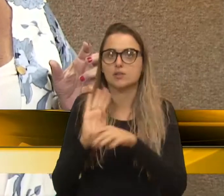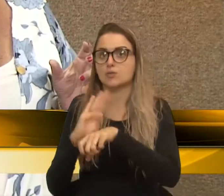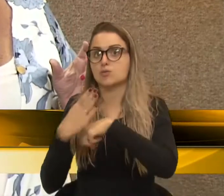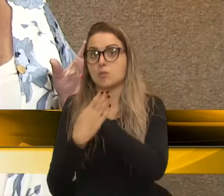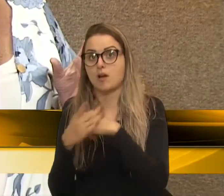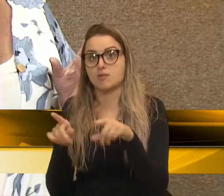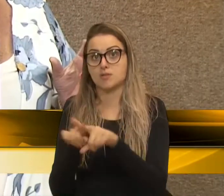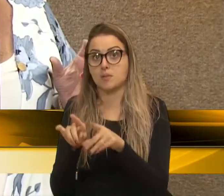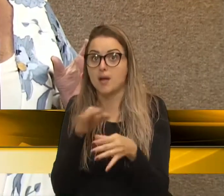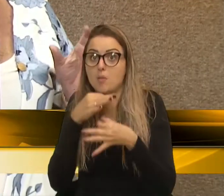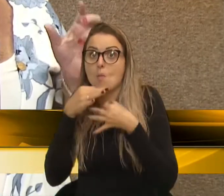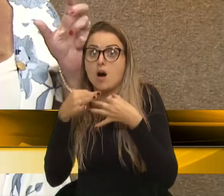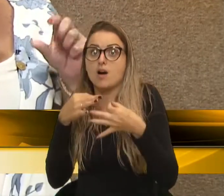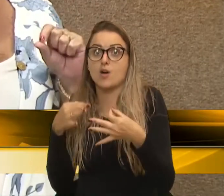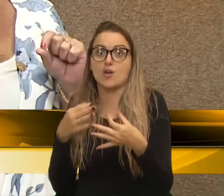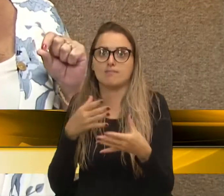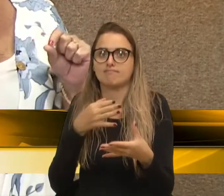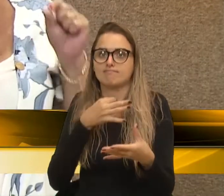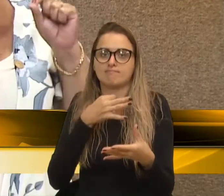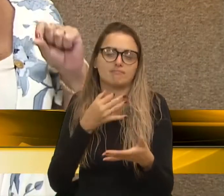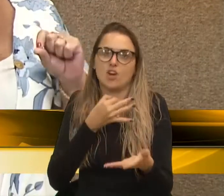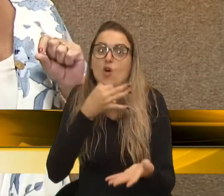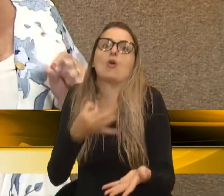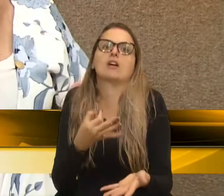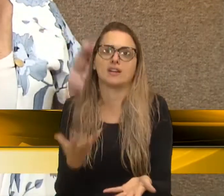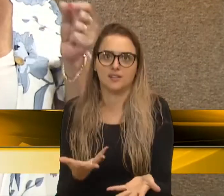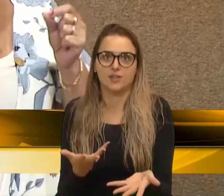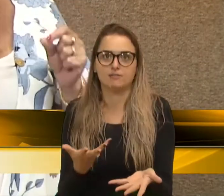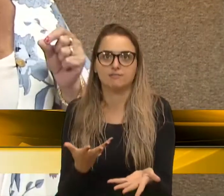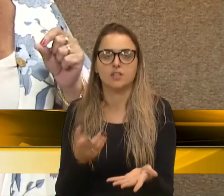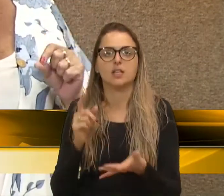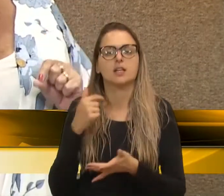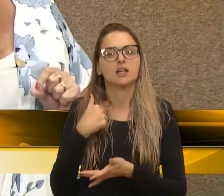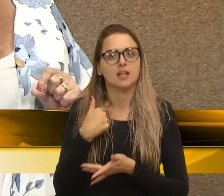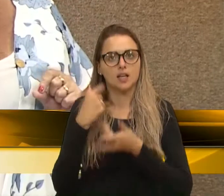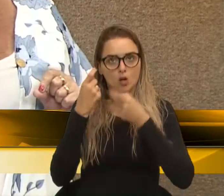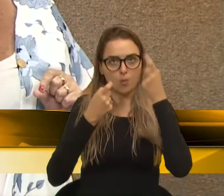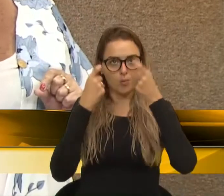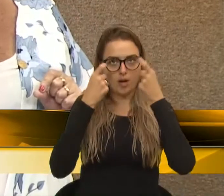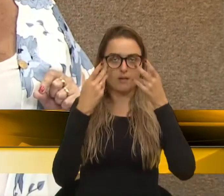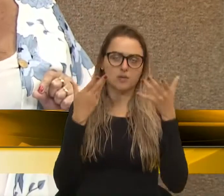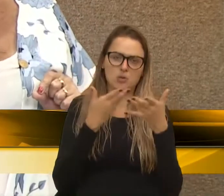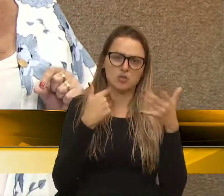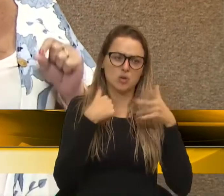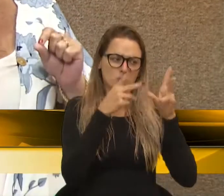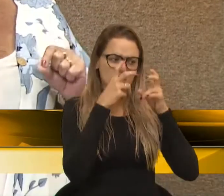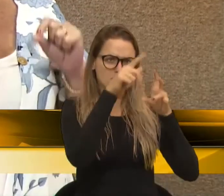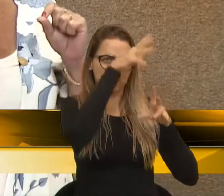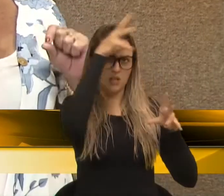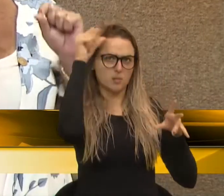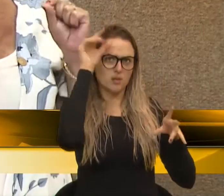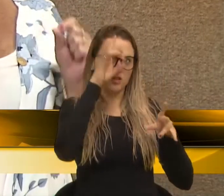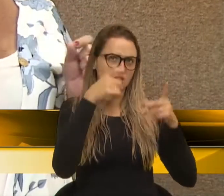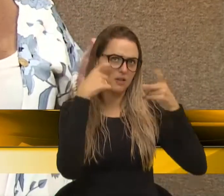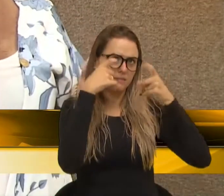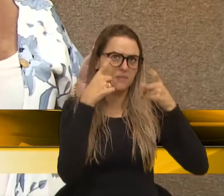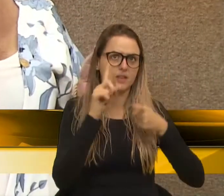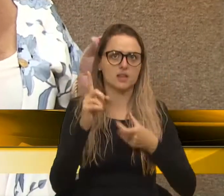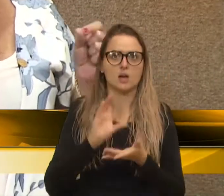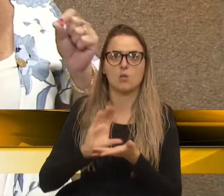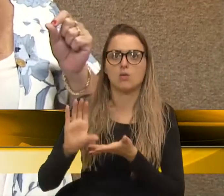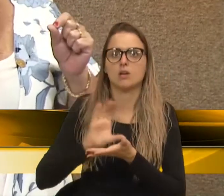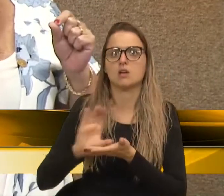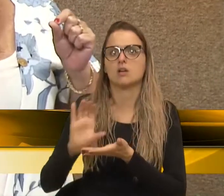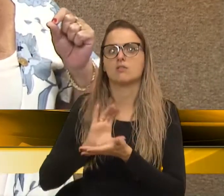isso. A preocupação, pelo que eu estou vendo, do executivo é apenas de não investir